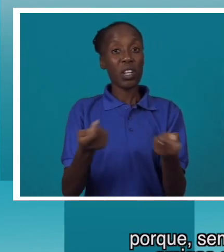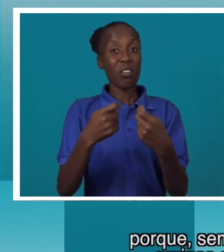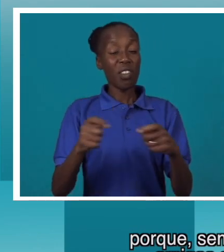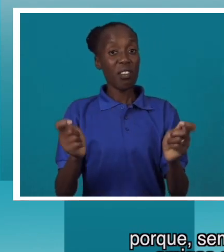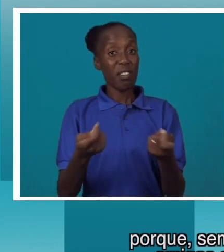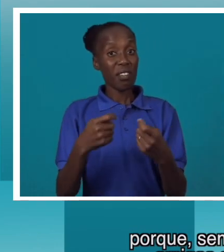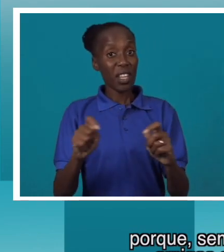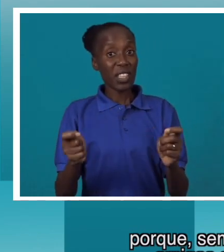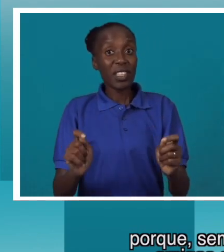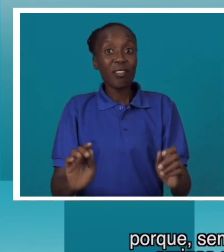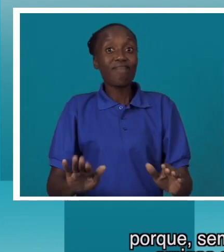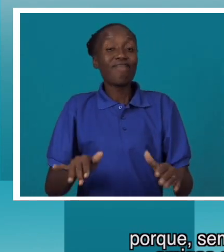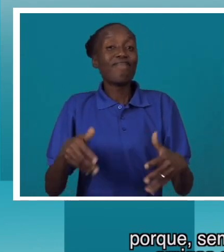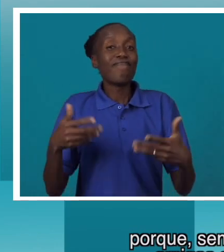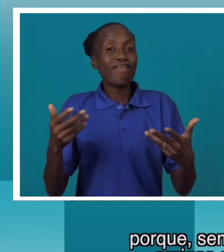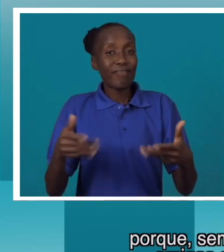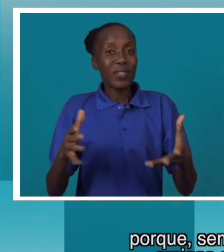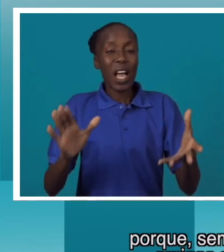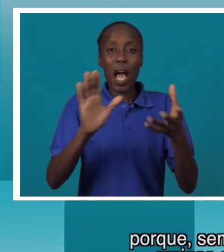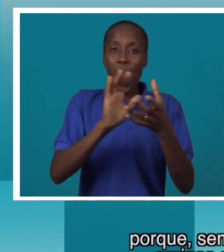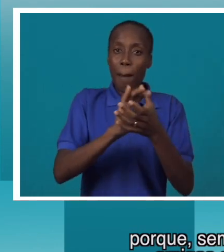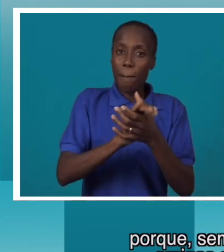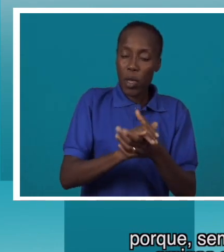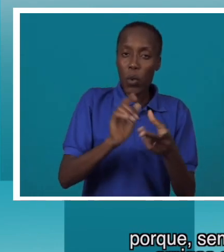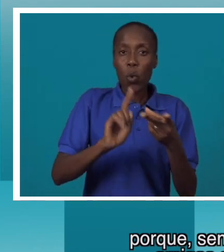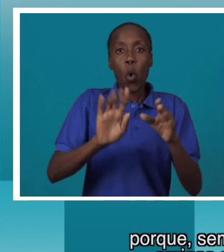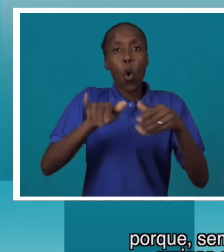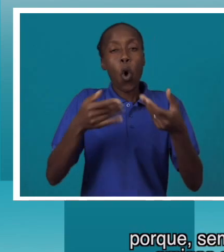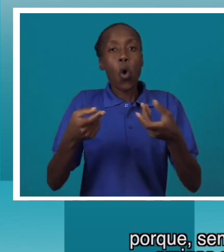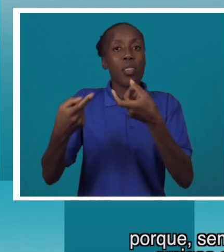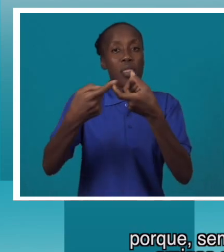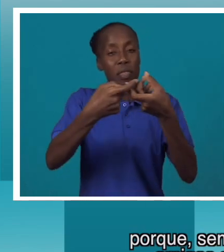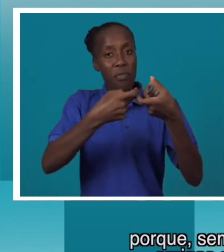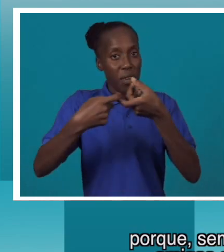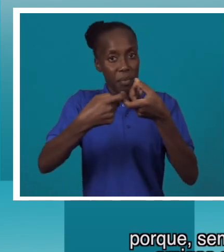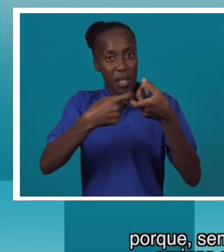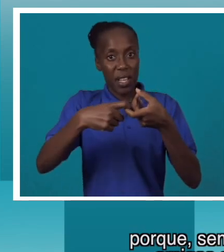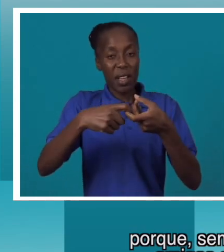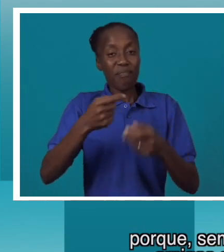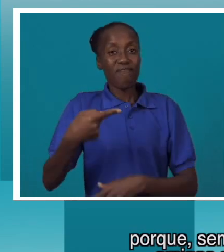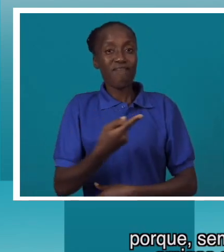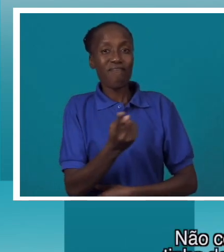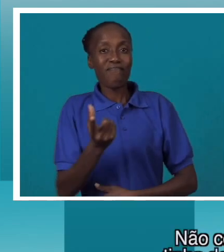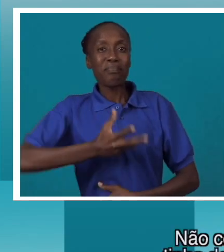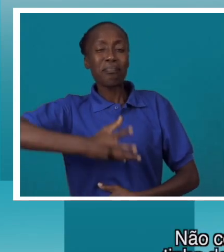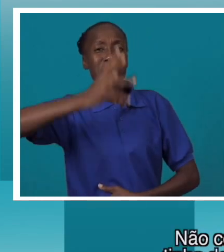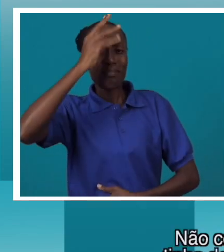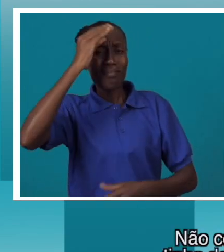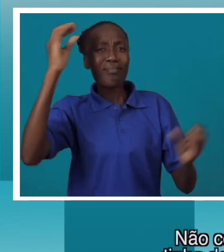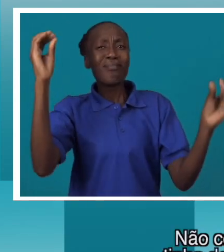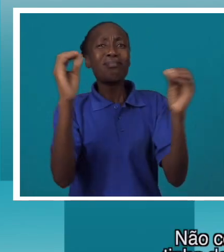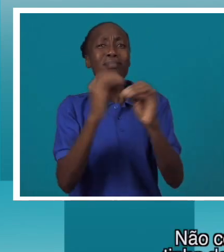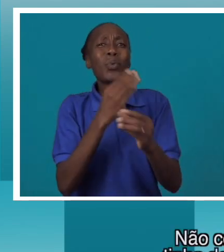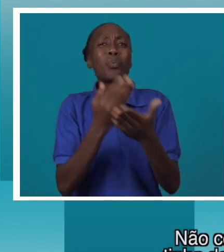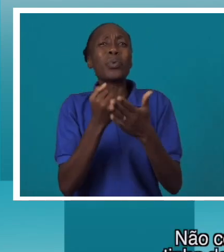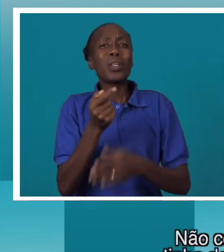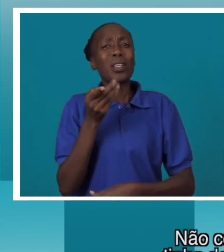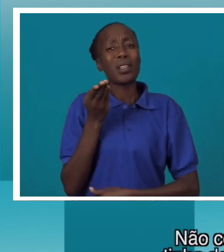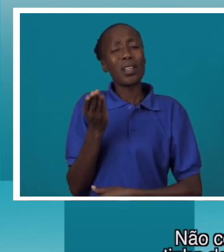que estavam nas festas digamos de amigos mesmo de família alargada não